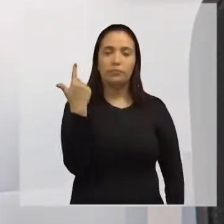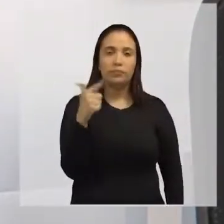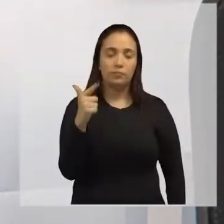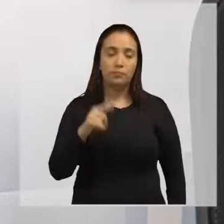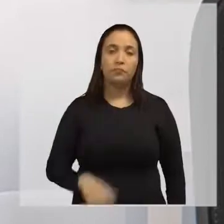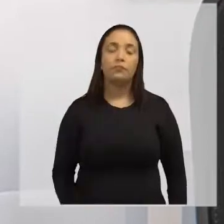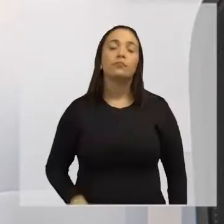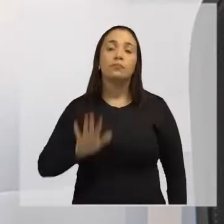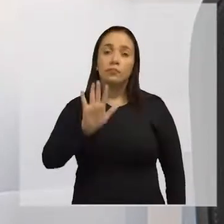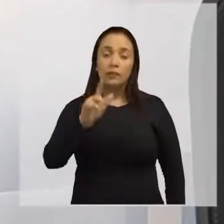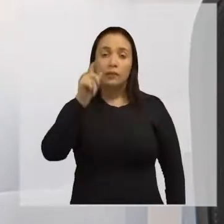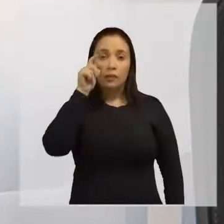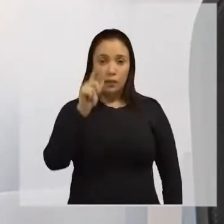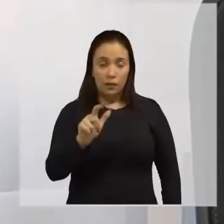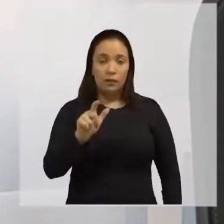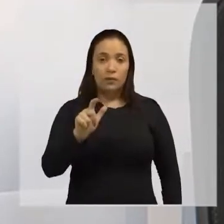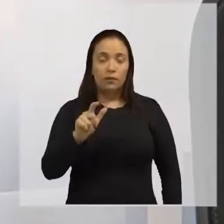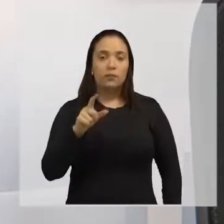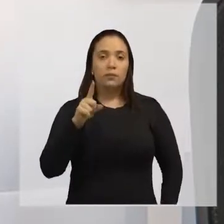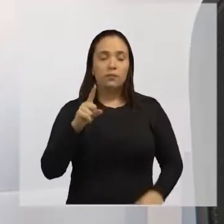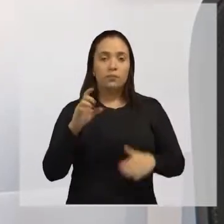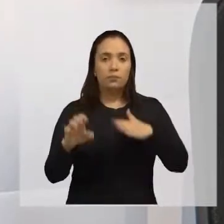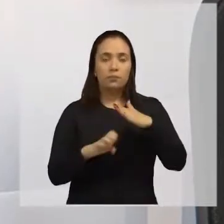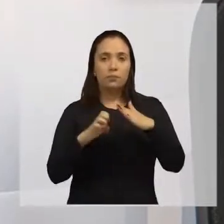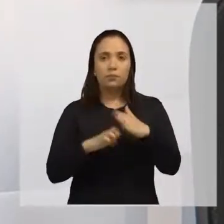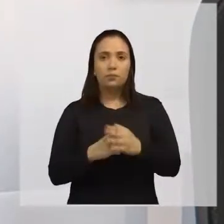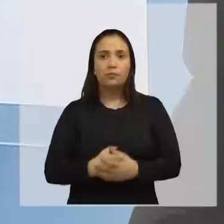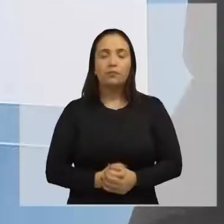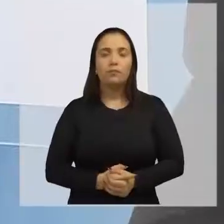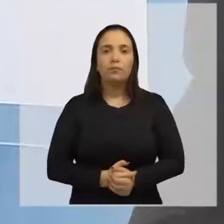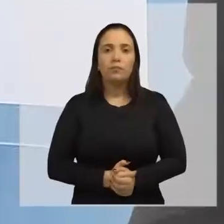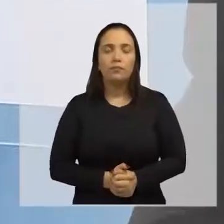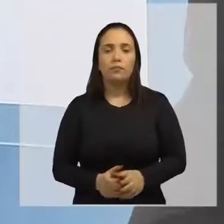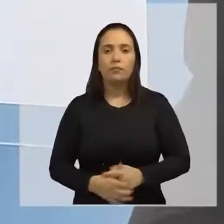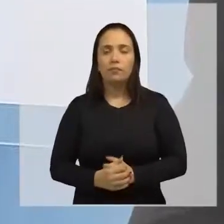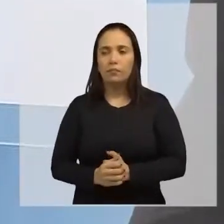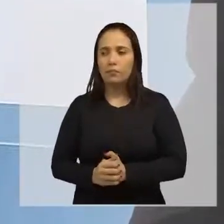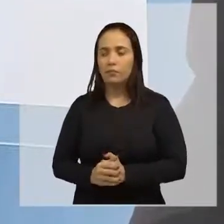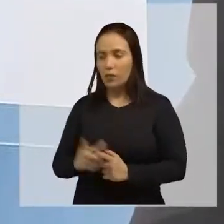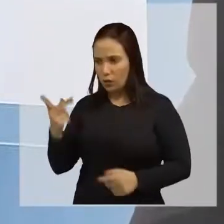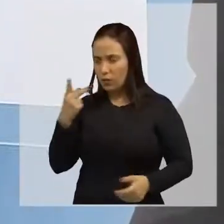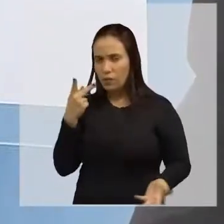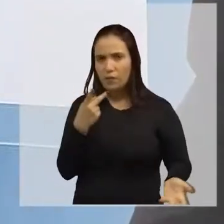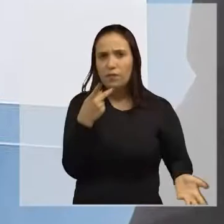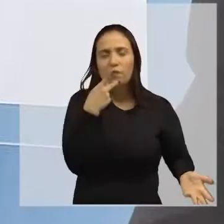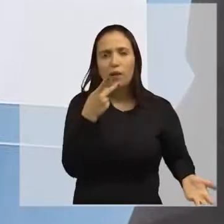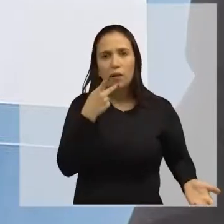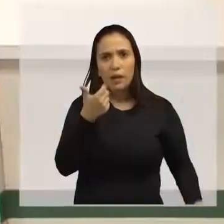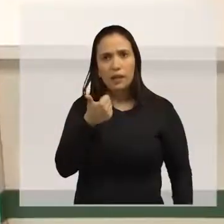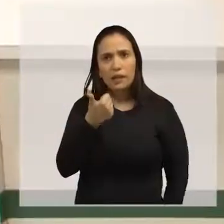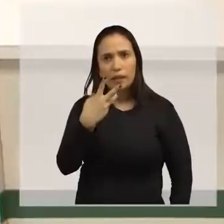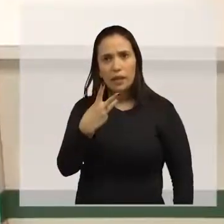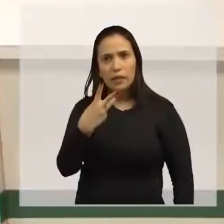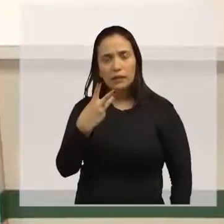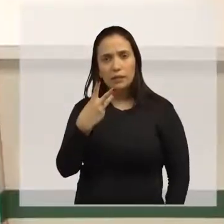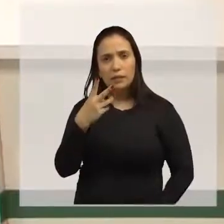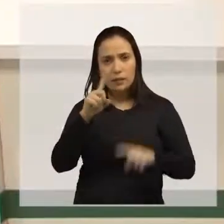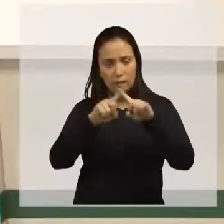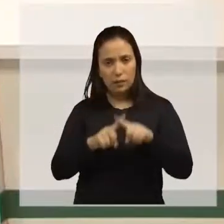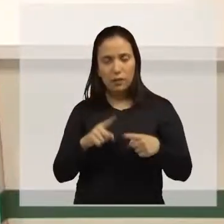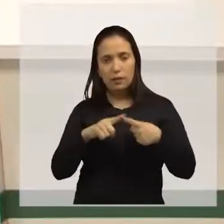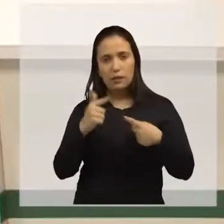a empresa Rexona fez... Nós falamos de 13 Copas, não foi, Luiz? Foi de 13? Vamos botar 70,